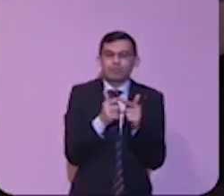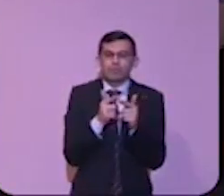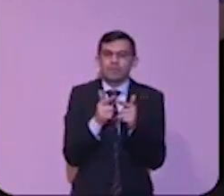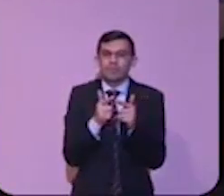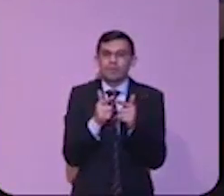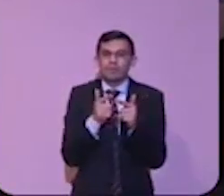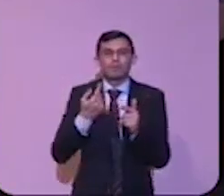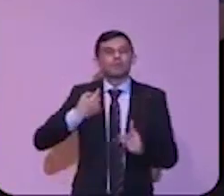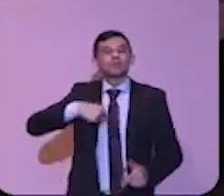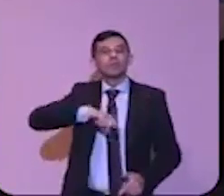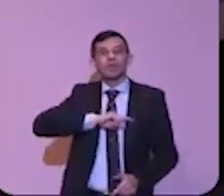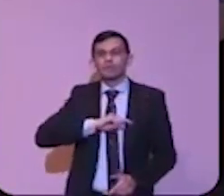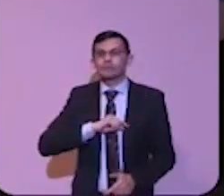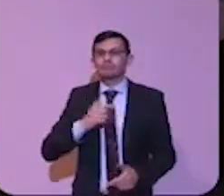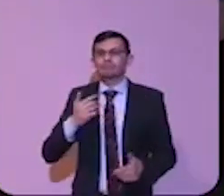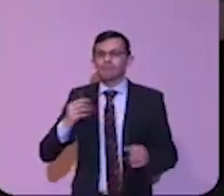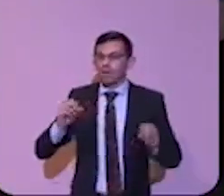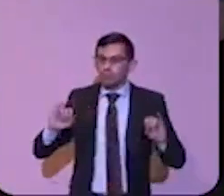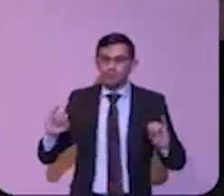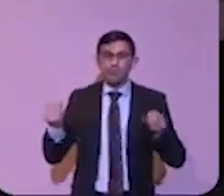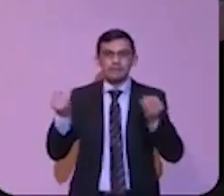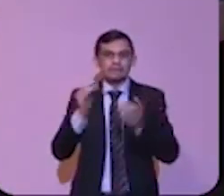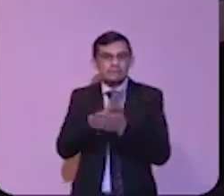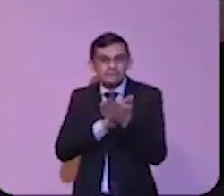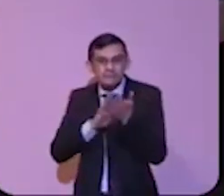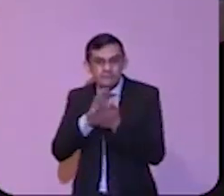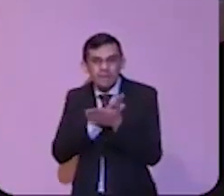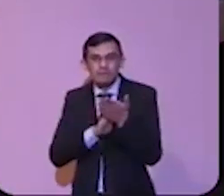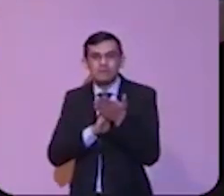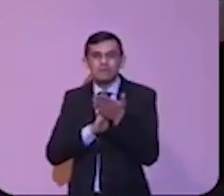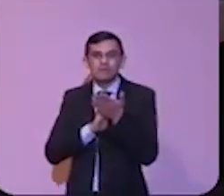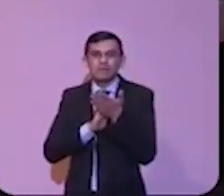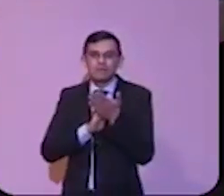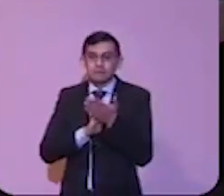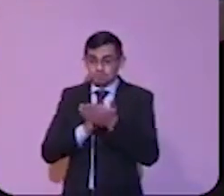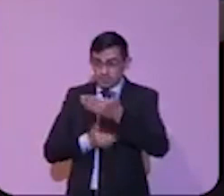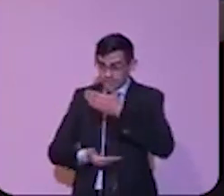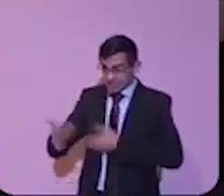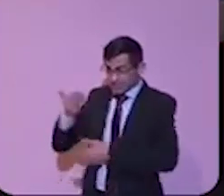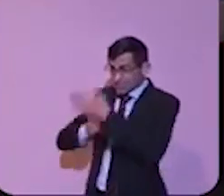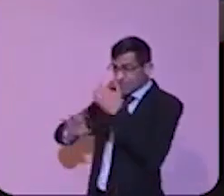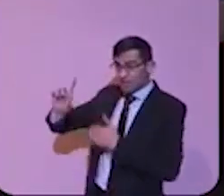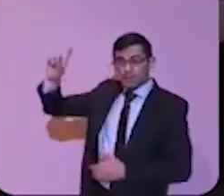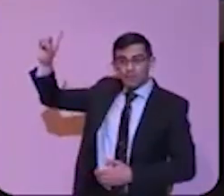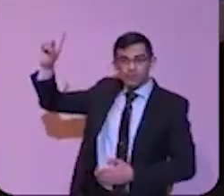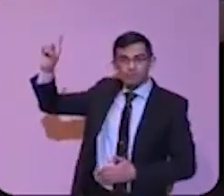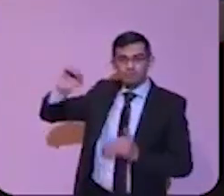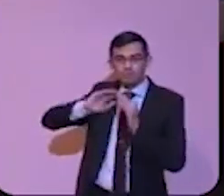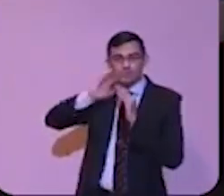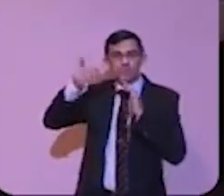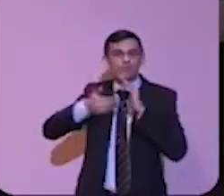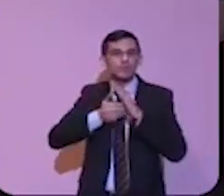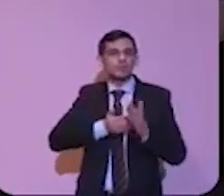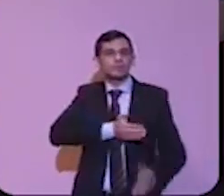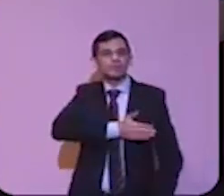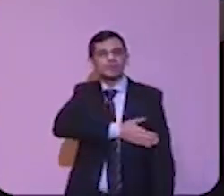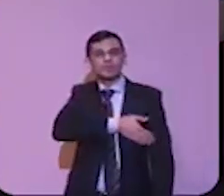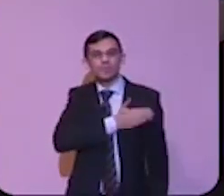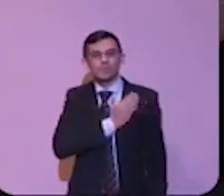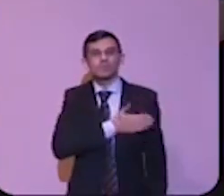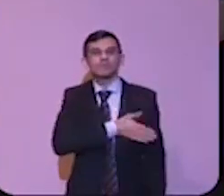não estamos aproveitando a oportunidade para servir ao Senhor de todo o